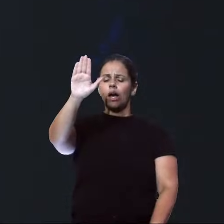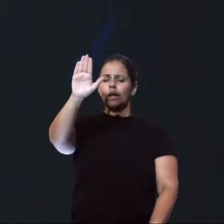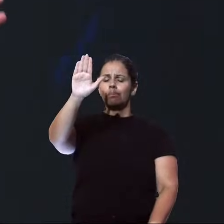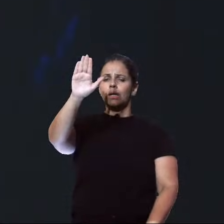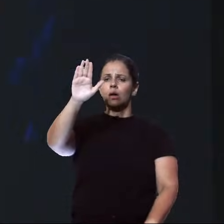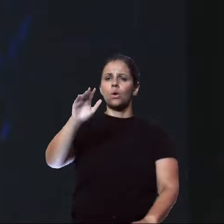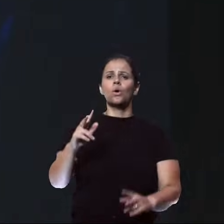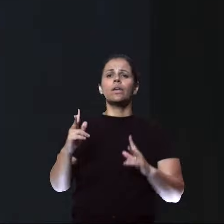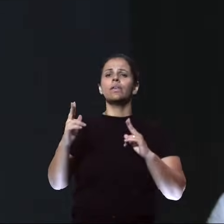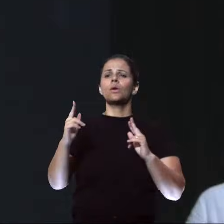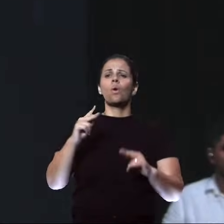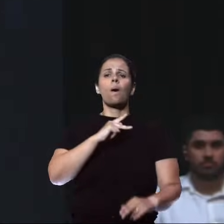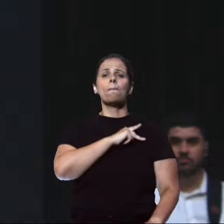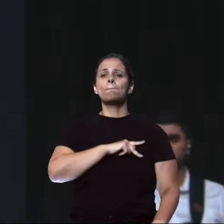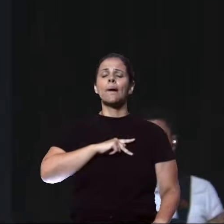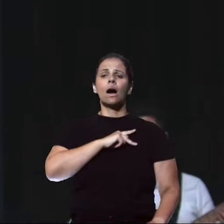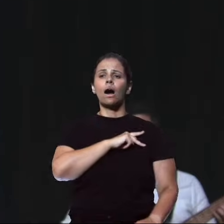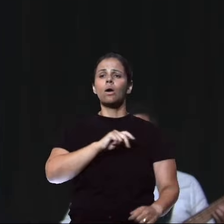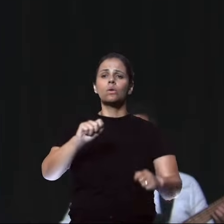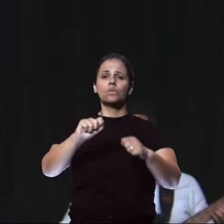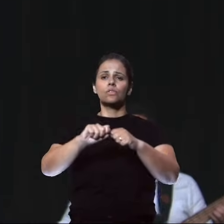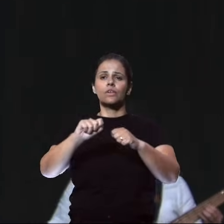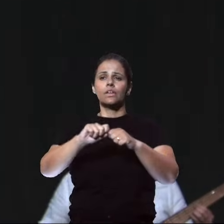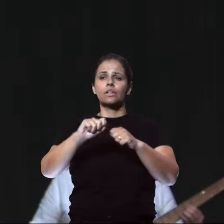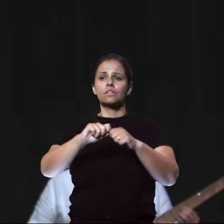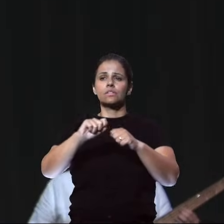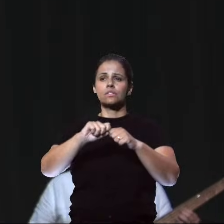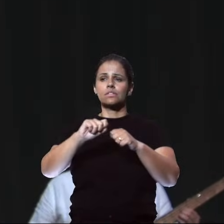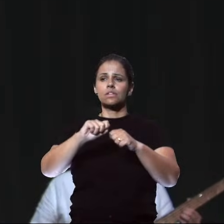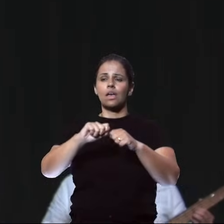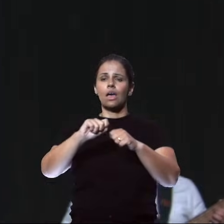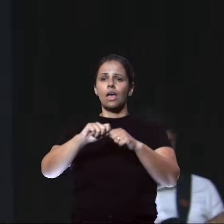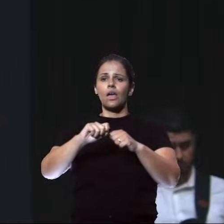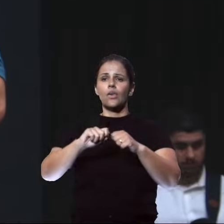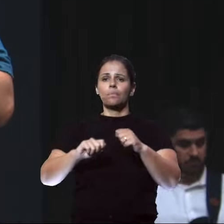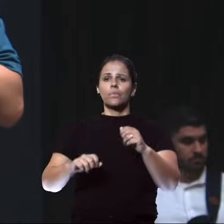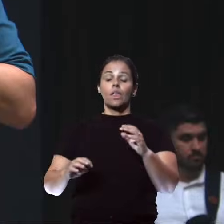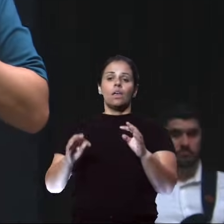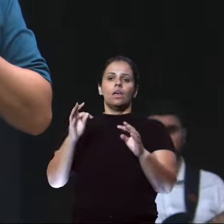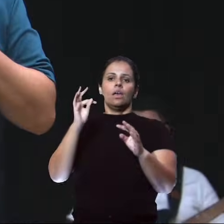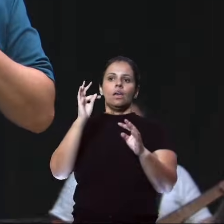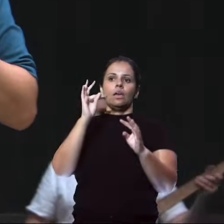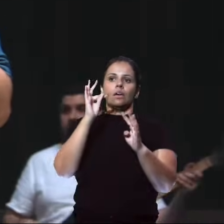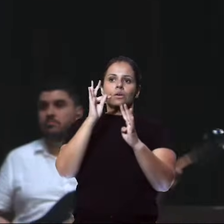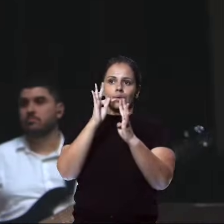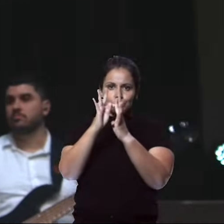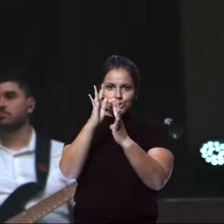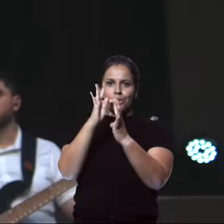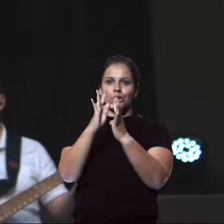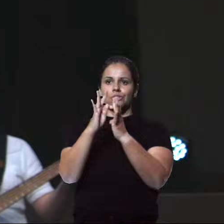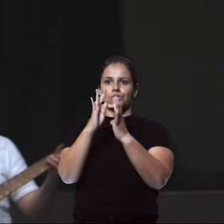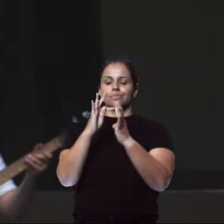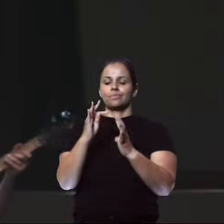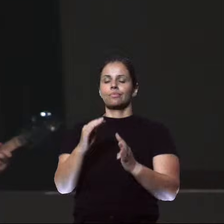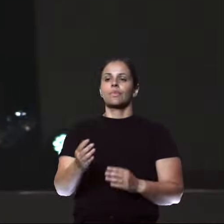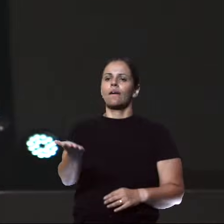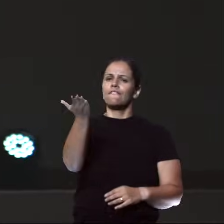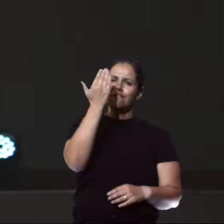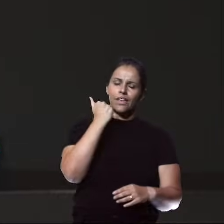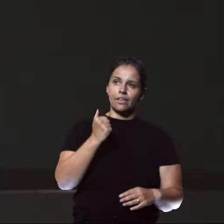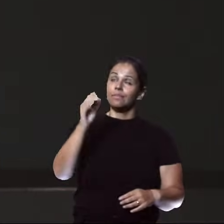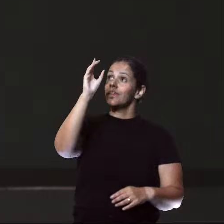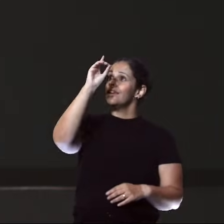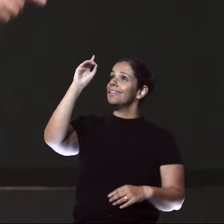Senhor, enche a vida do meu irmão do Teu poder, da Tua graça e do Teu amor. Não tenha vergonha. Deus